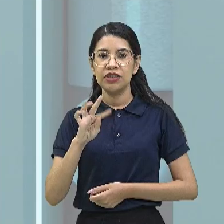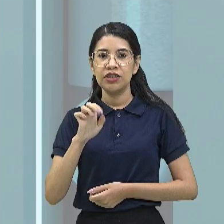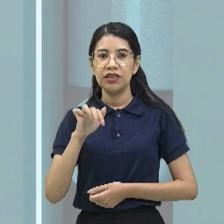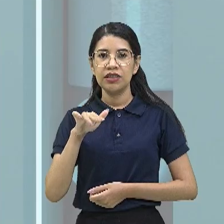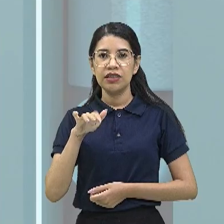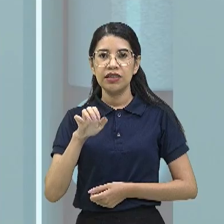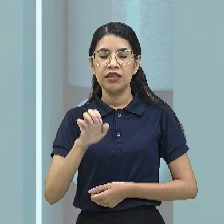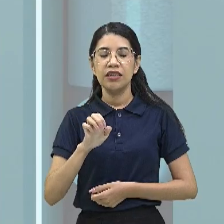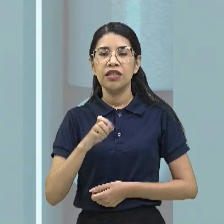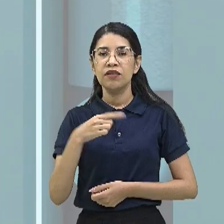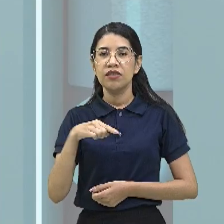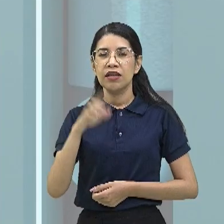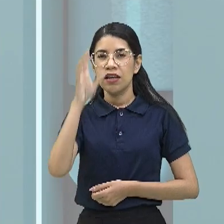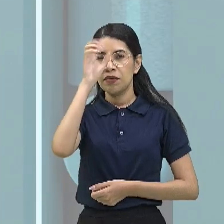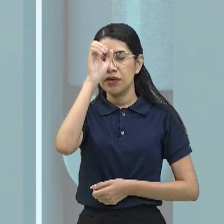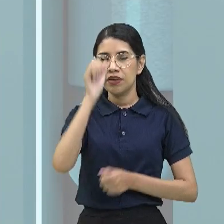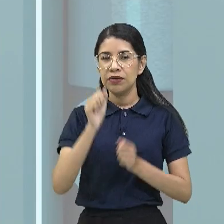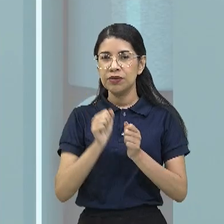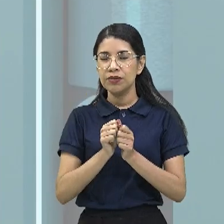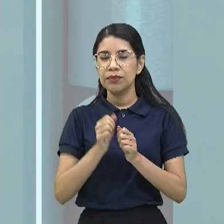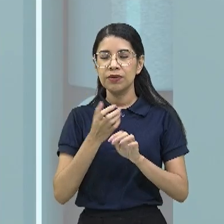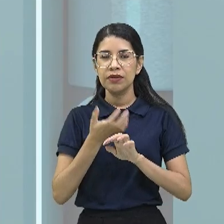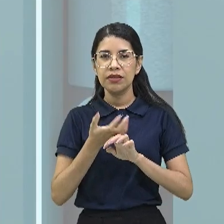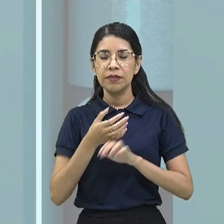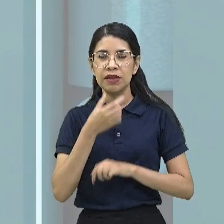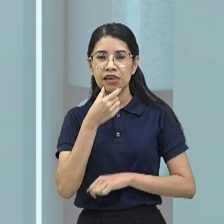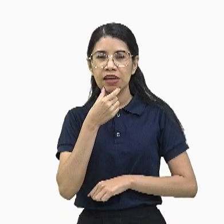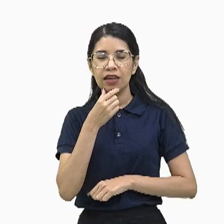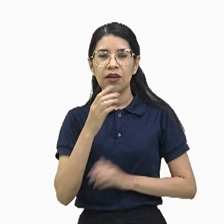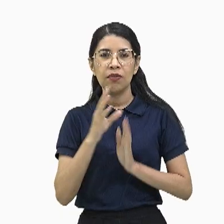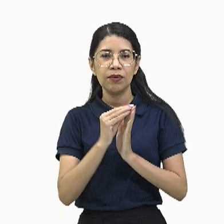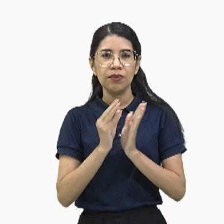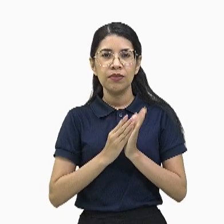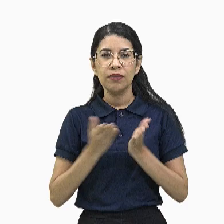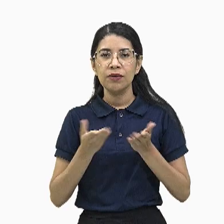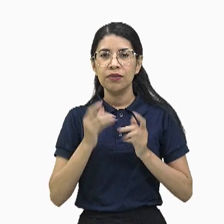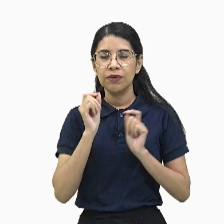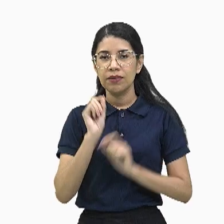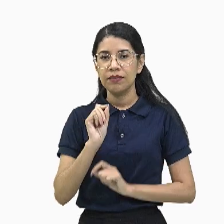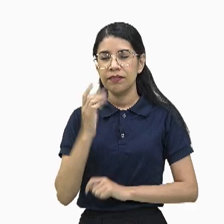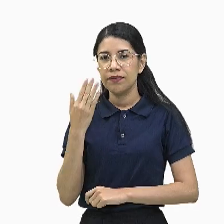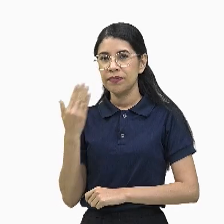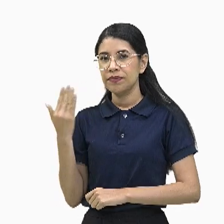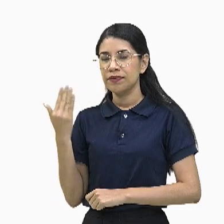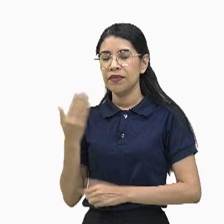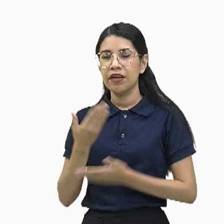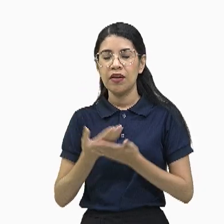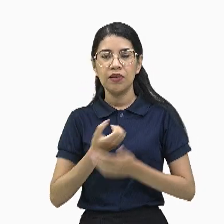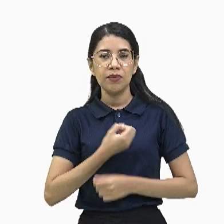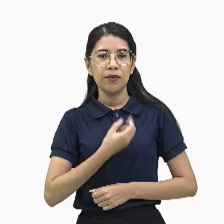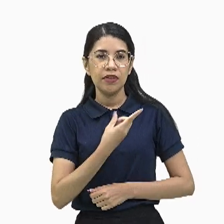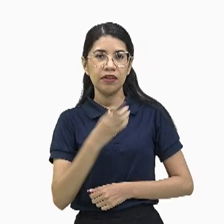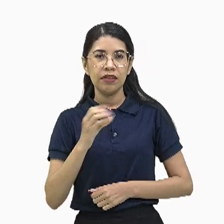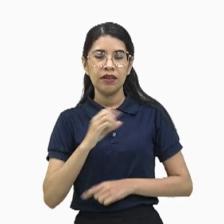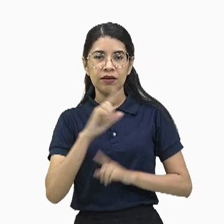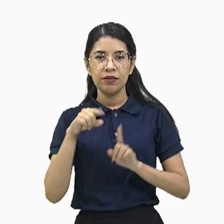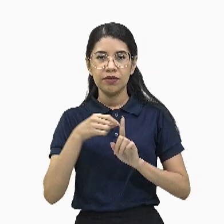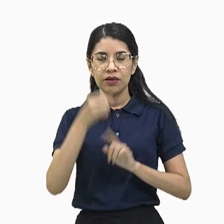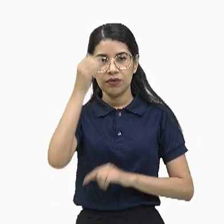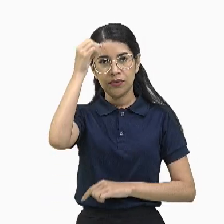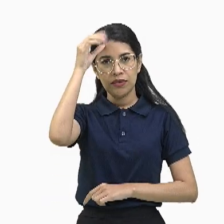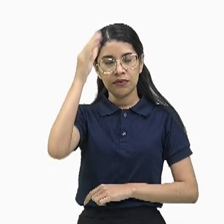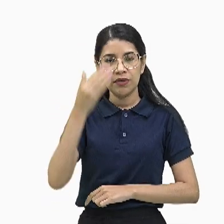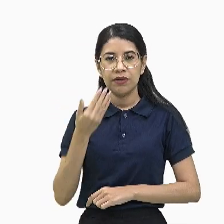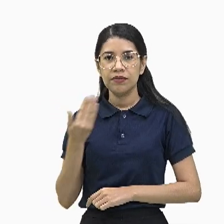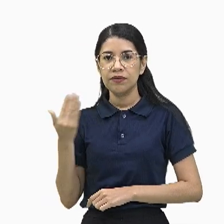vão aprender inglês aqui comigo. Confiram a aula de hoje, pay attention. É a aula 10, objeto de